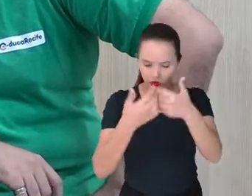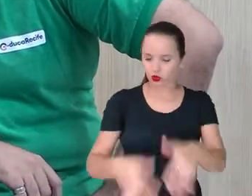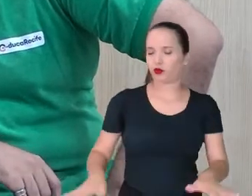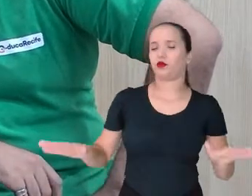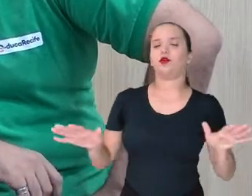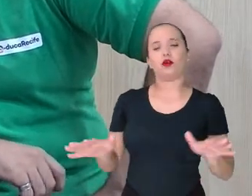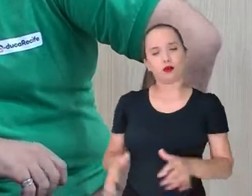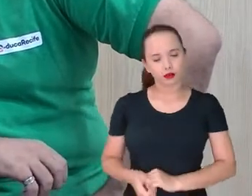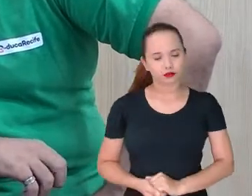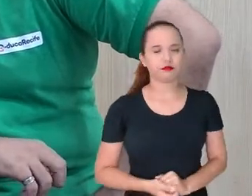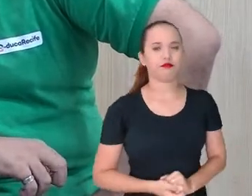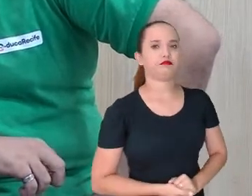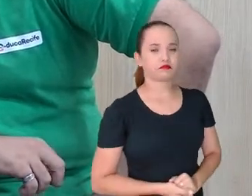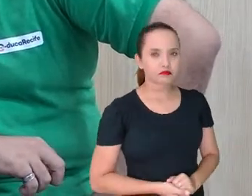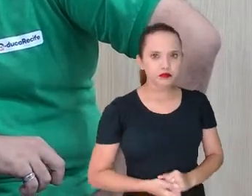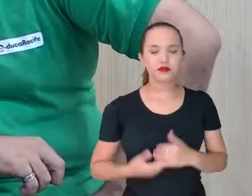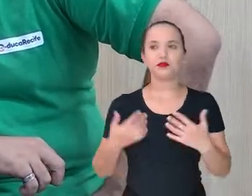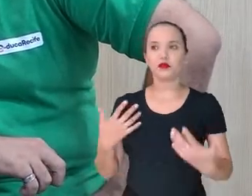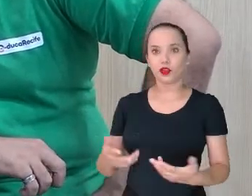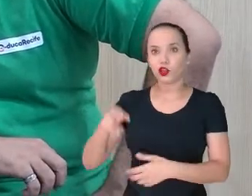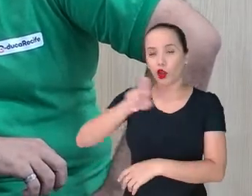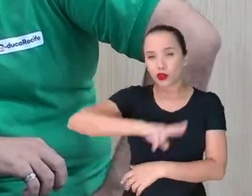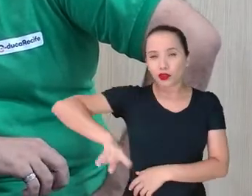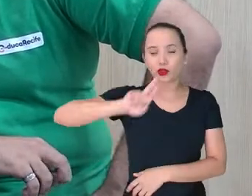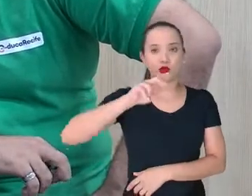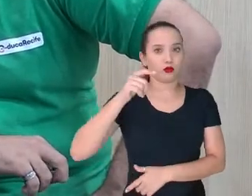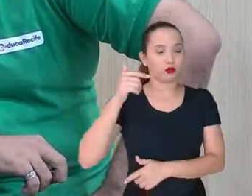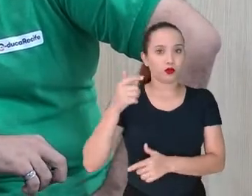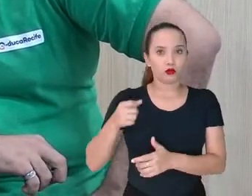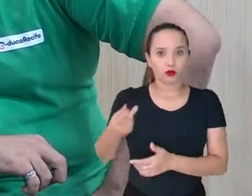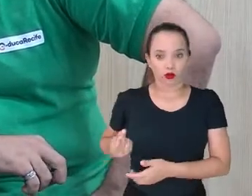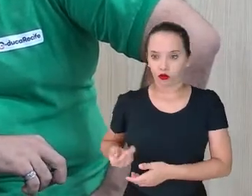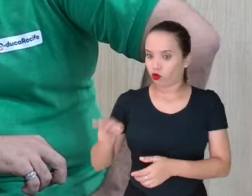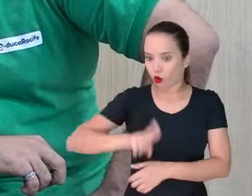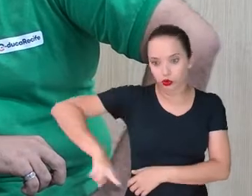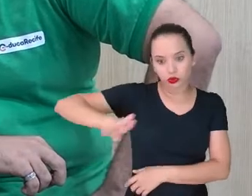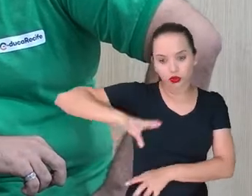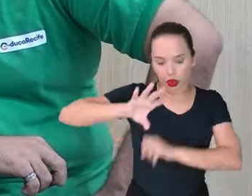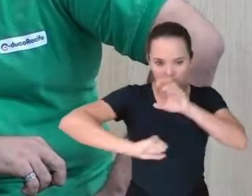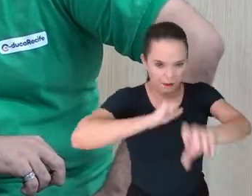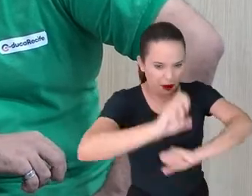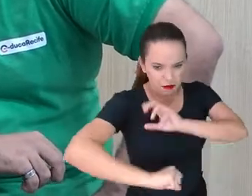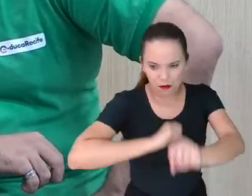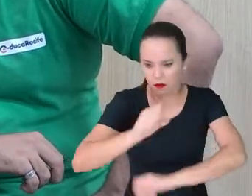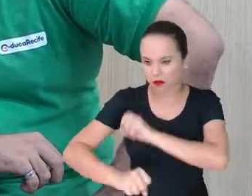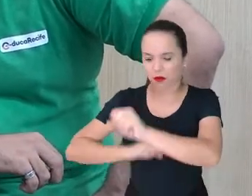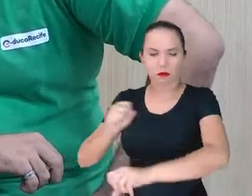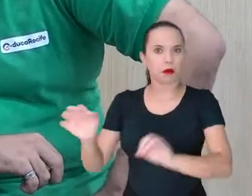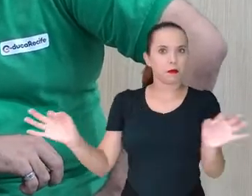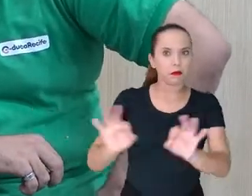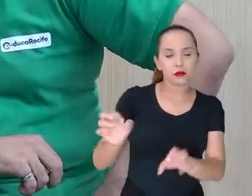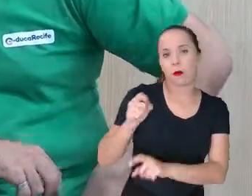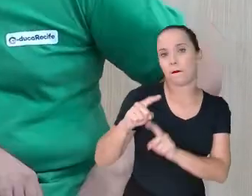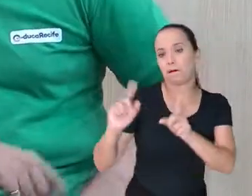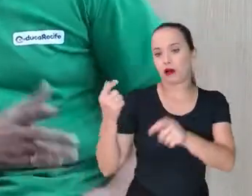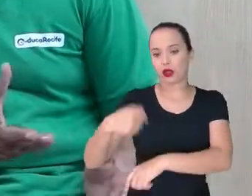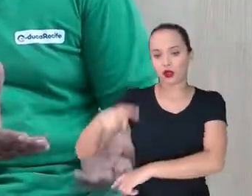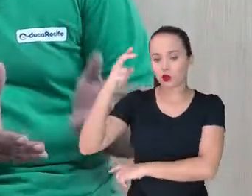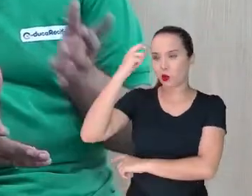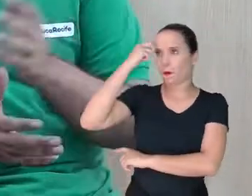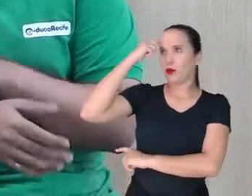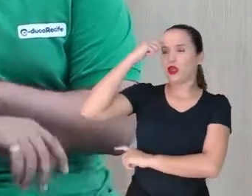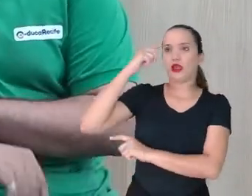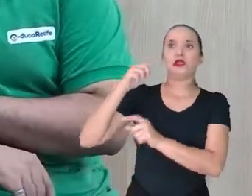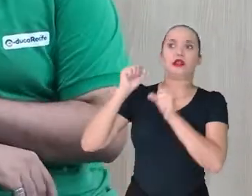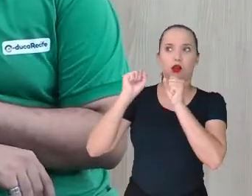Muito- Exato. muito bem. E aí esse uso irracional é quando a gente vai explorando nossos recursos naturais sem pensar que eles podem